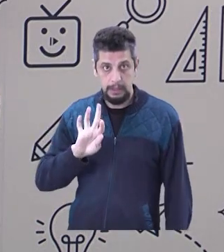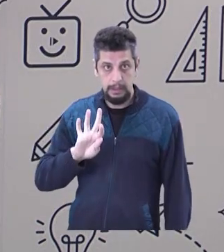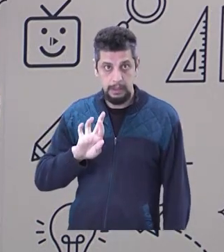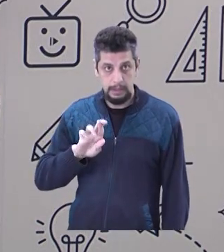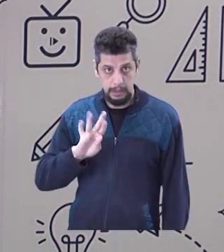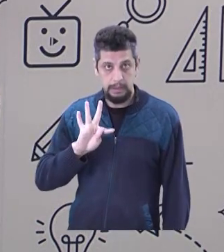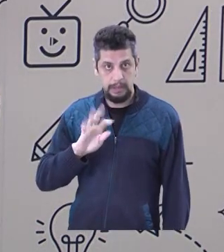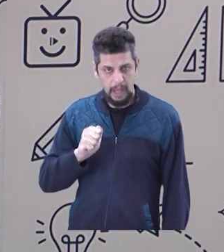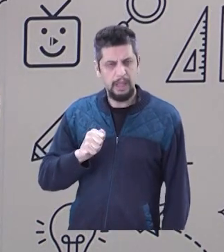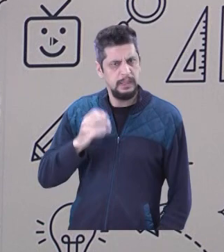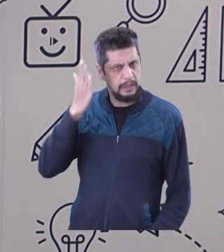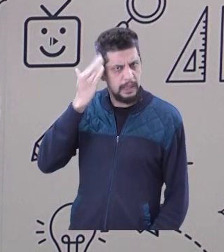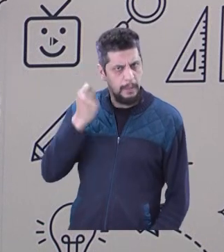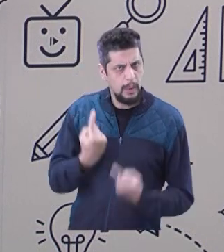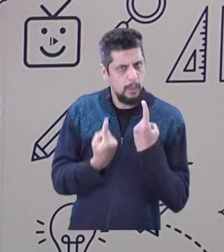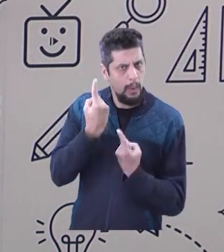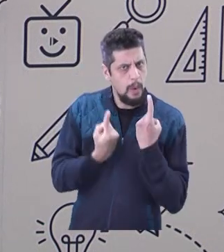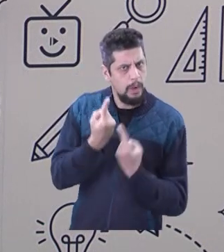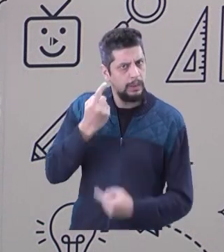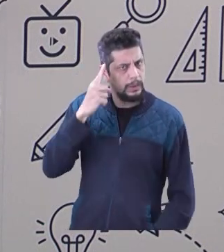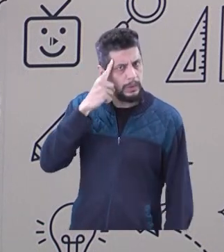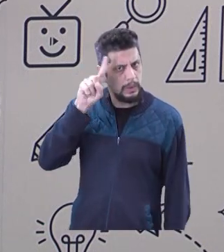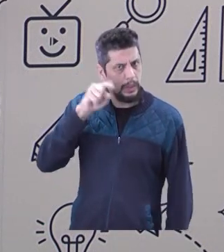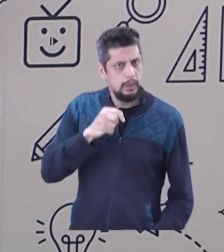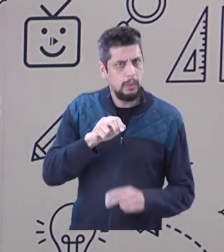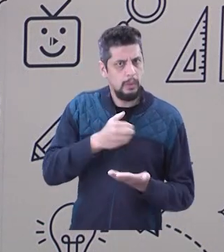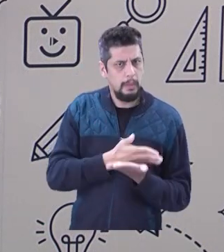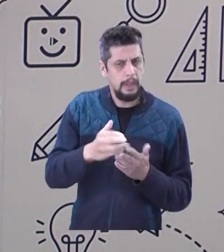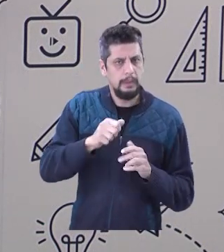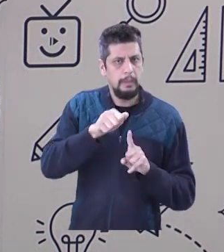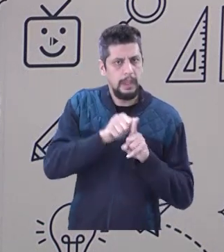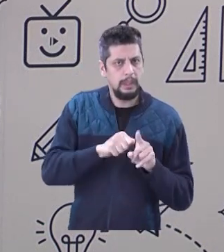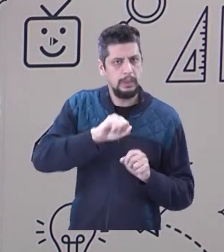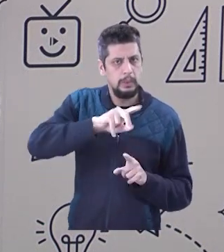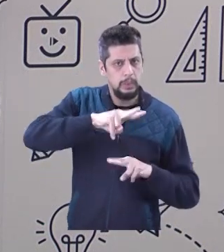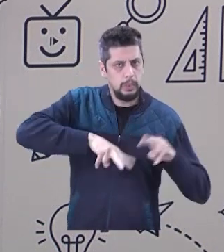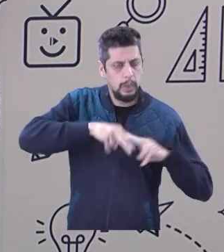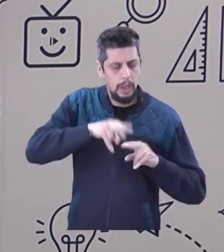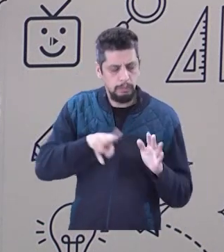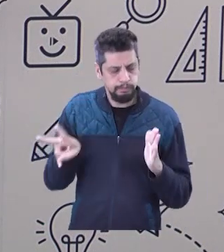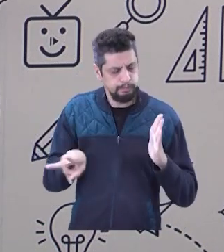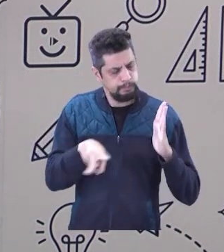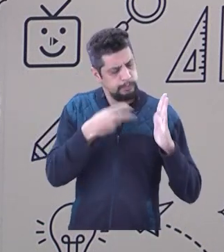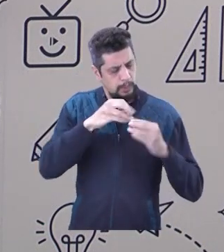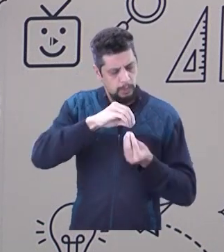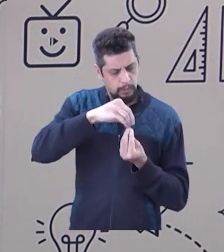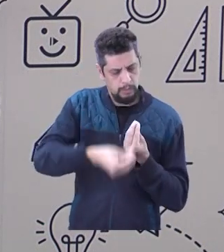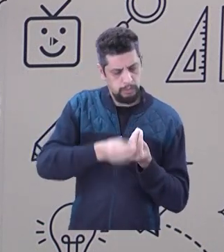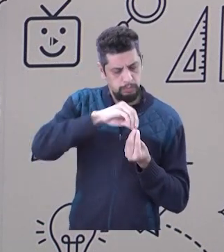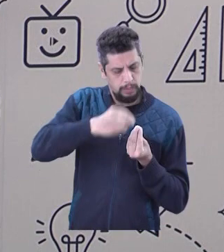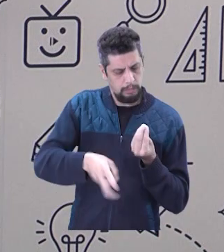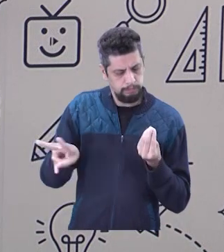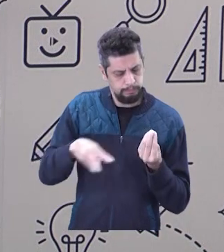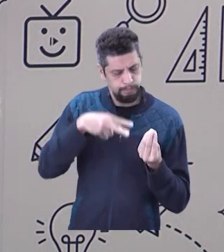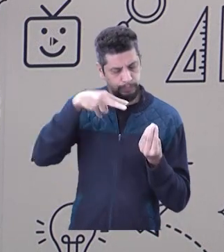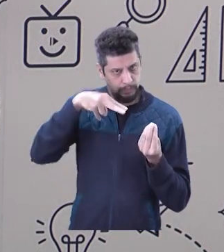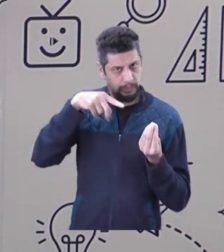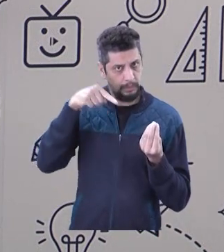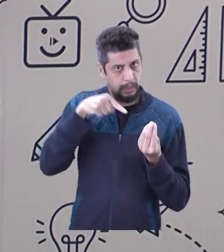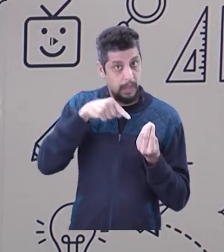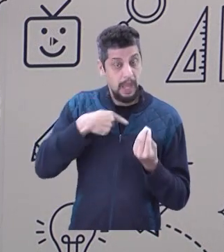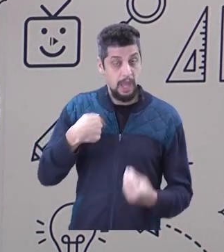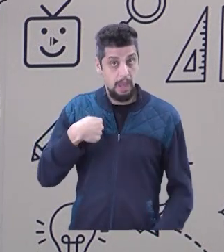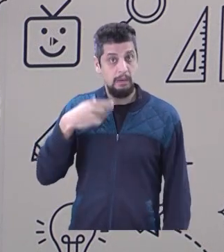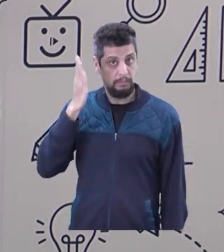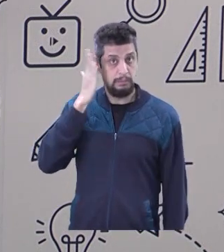Professora Mirta, já sabe qual dia da semana inicia o mês de junho? Sabe, professora Fernanda, que olhando, a gente precisa olhar no calendário,